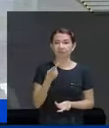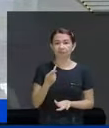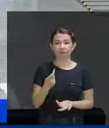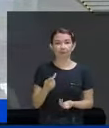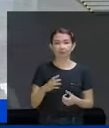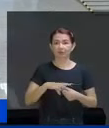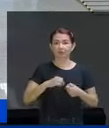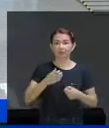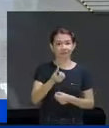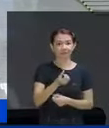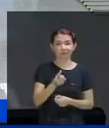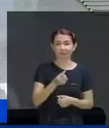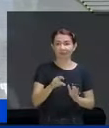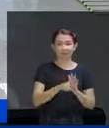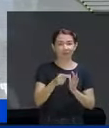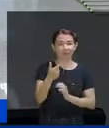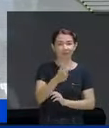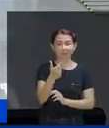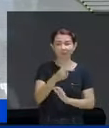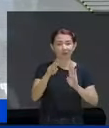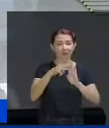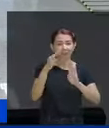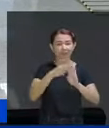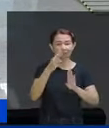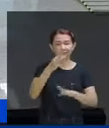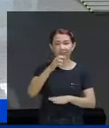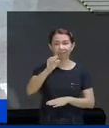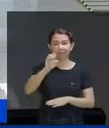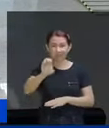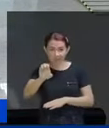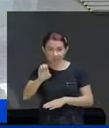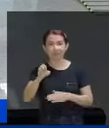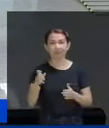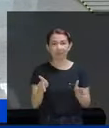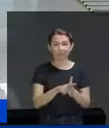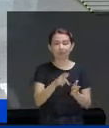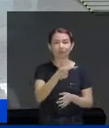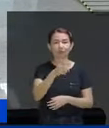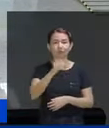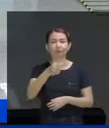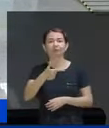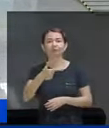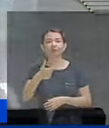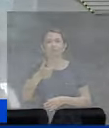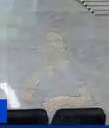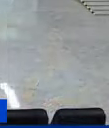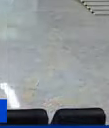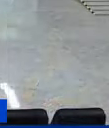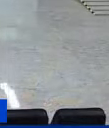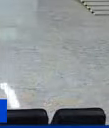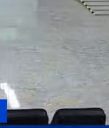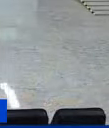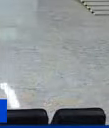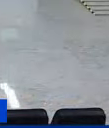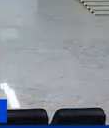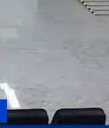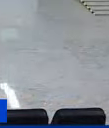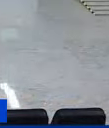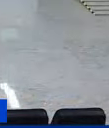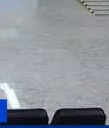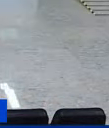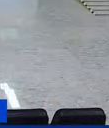artigo 6º, parágrafo 2º da Resolução TSE número 23.607 de 2019. Ocorre que